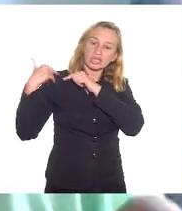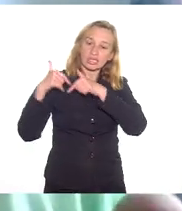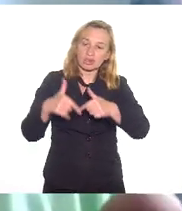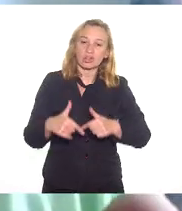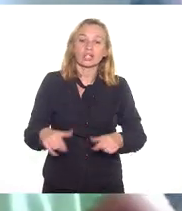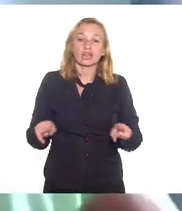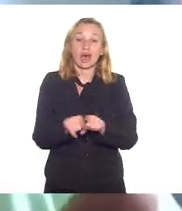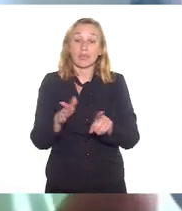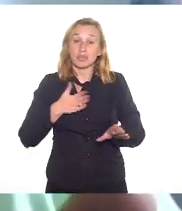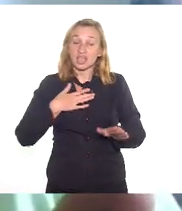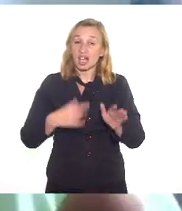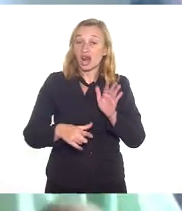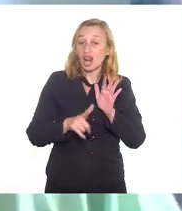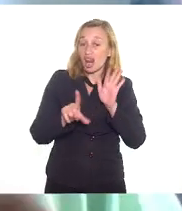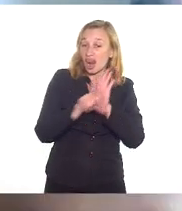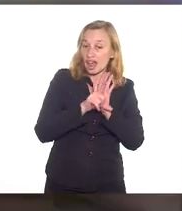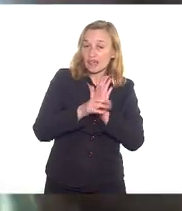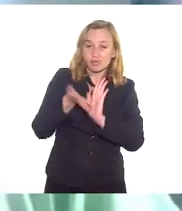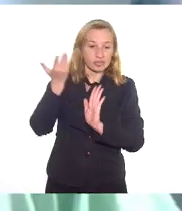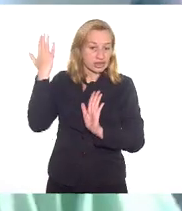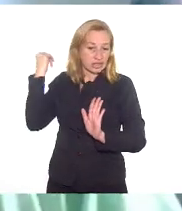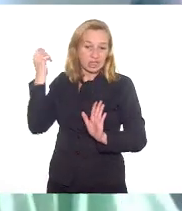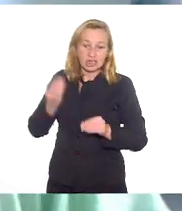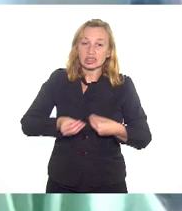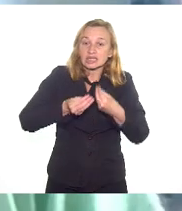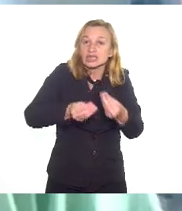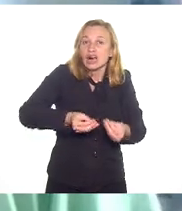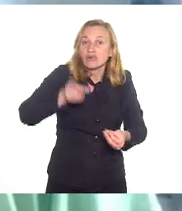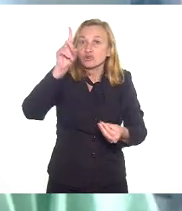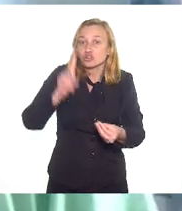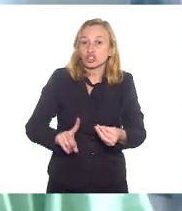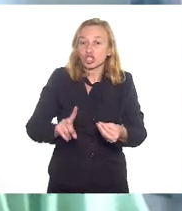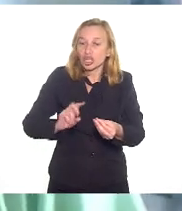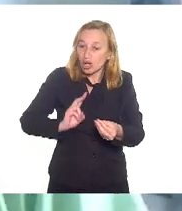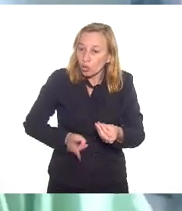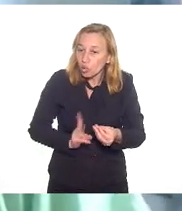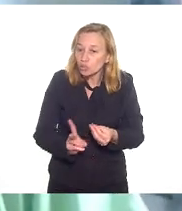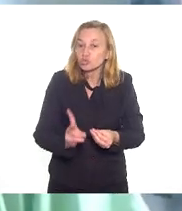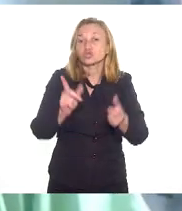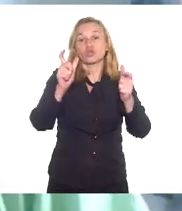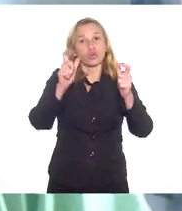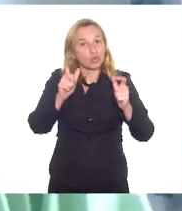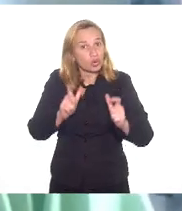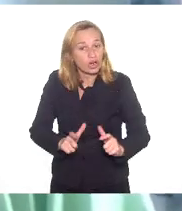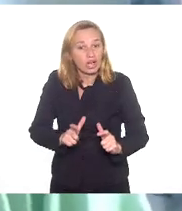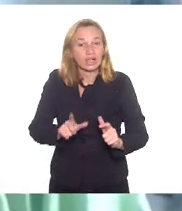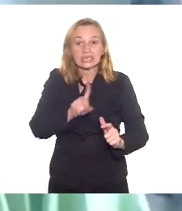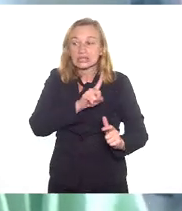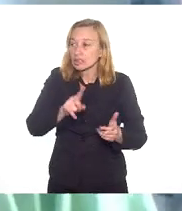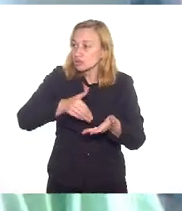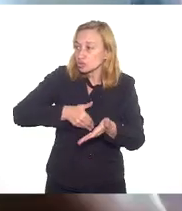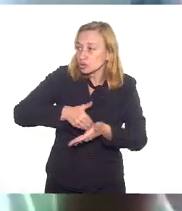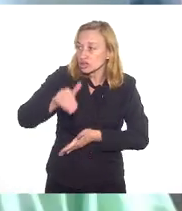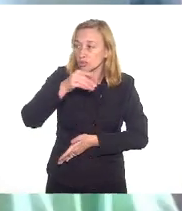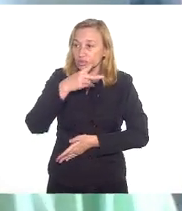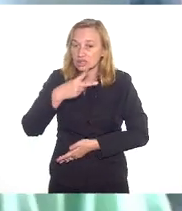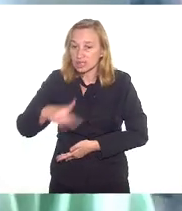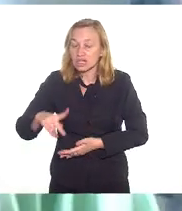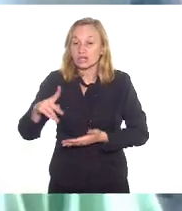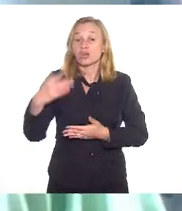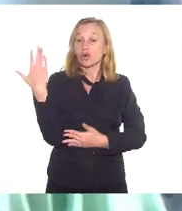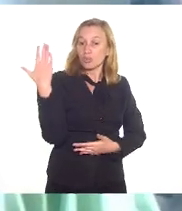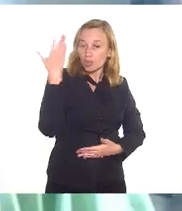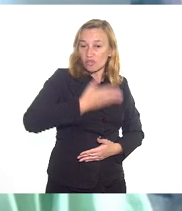lei anterior apenas garantiu o direito à permanência e à não expulsão deles,